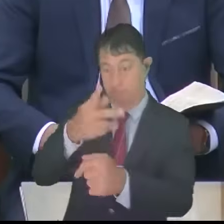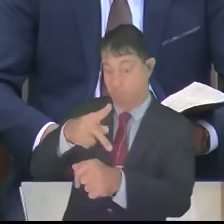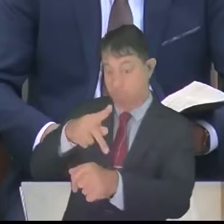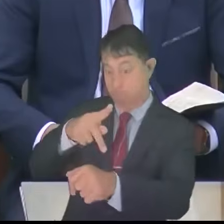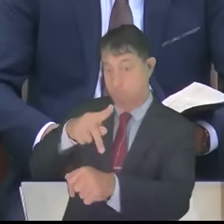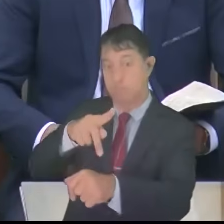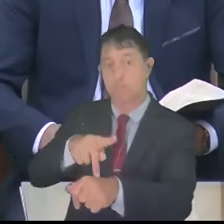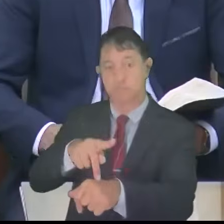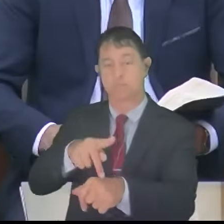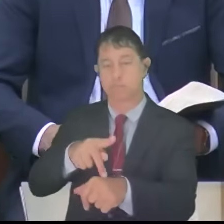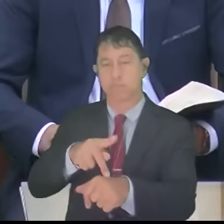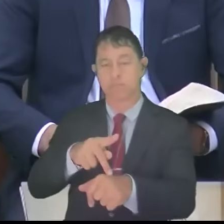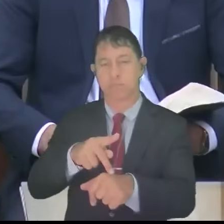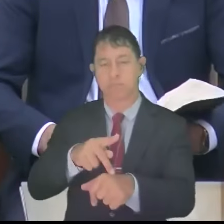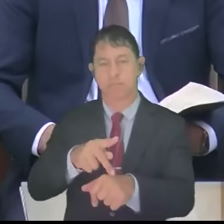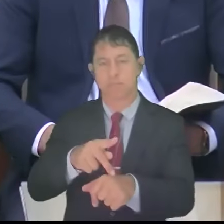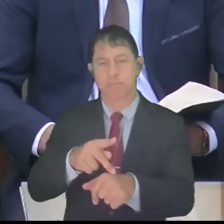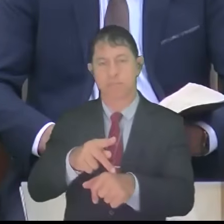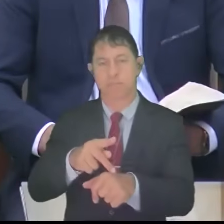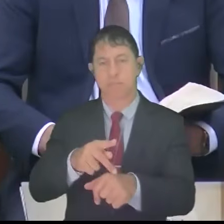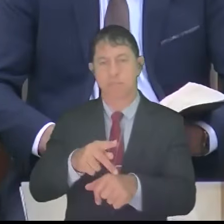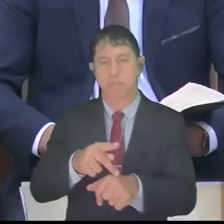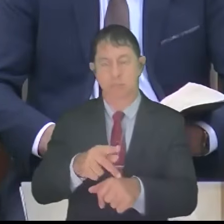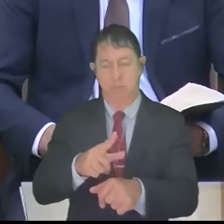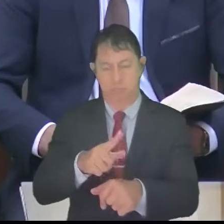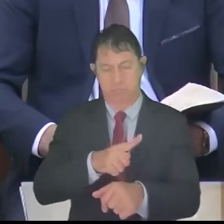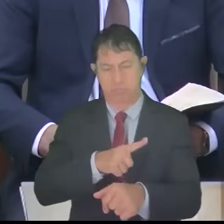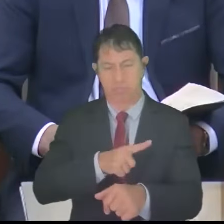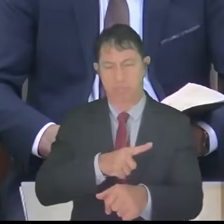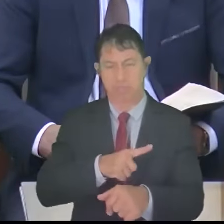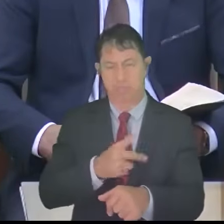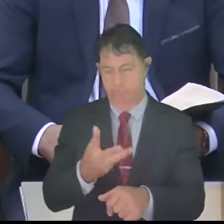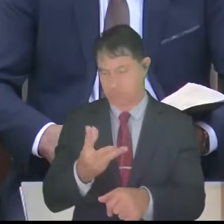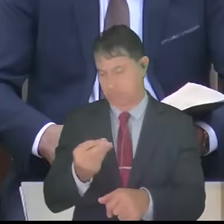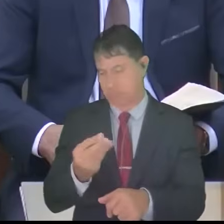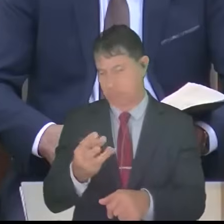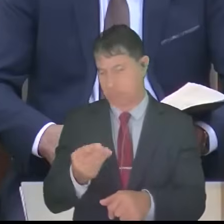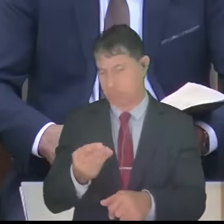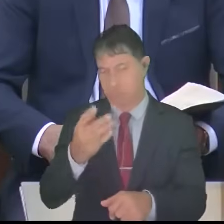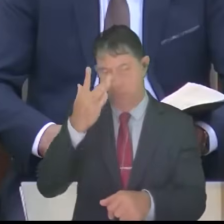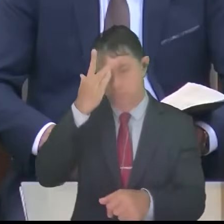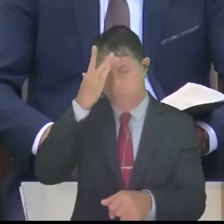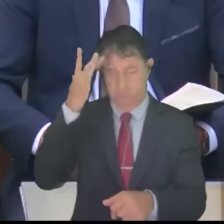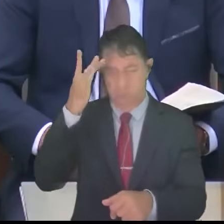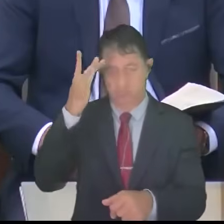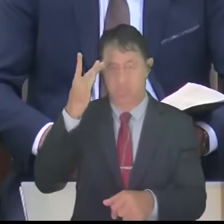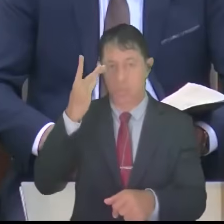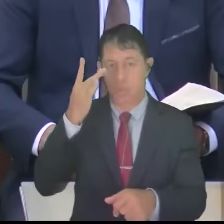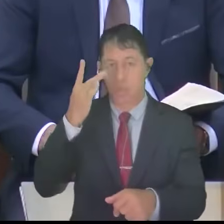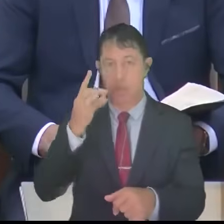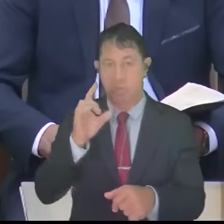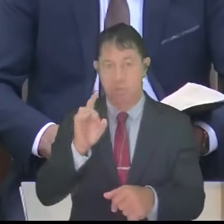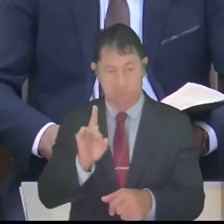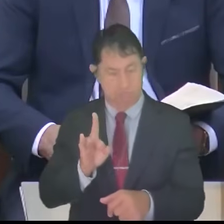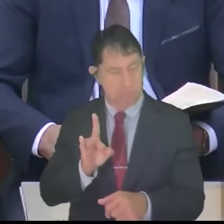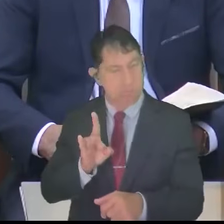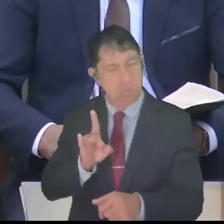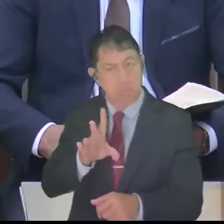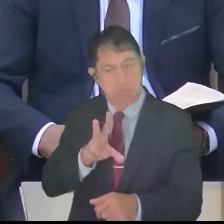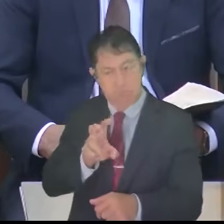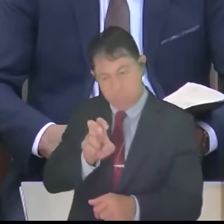gente. A nação tinha milhões de habitantes, e somente 500